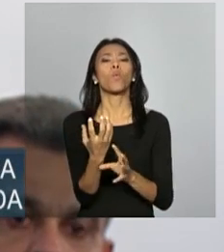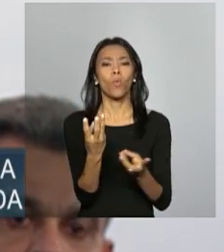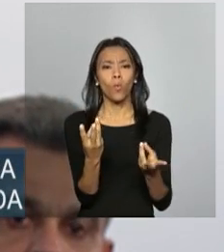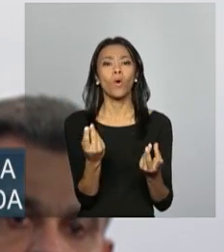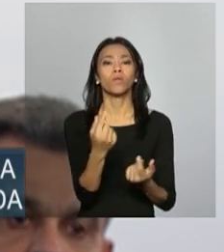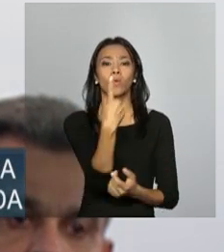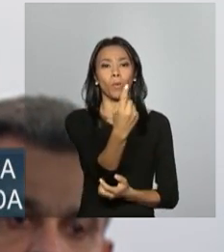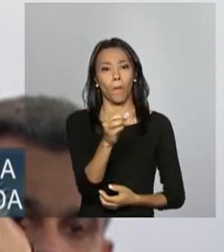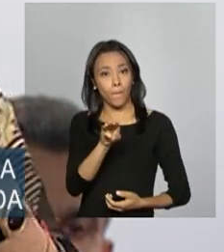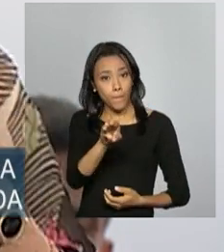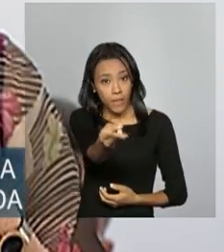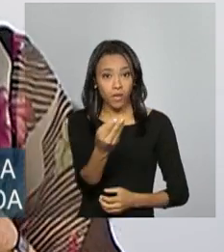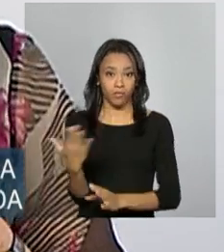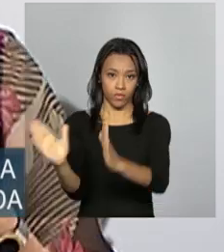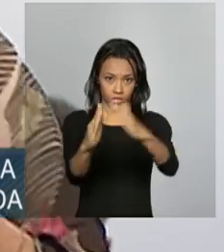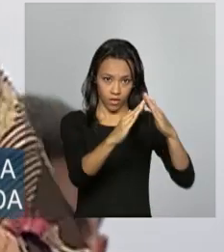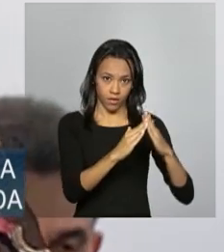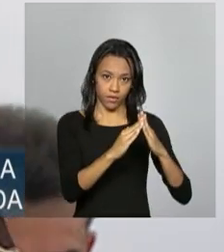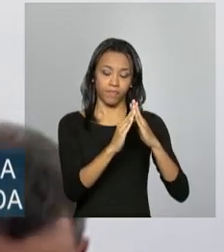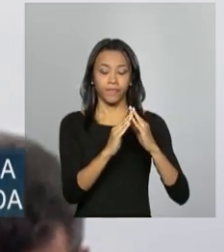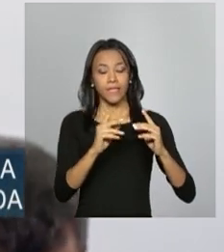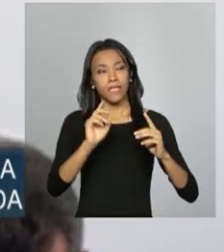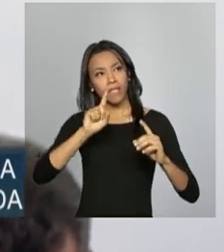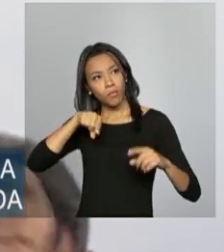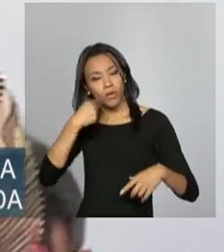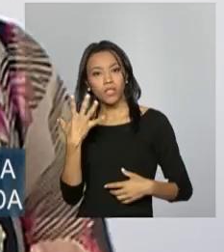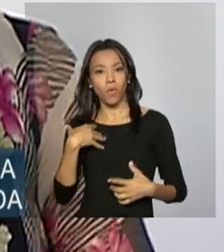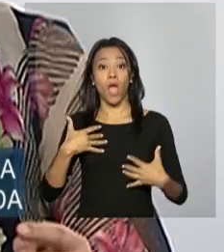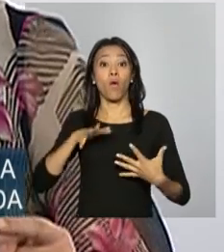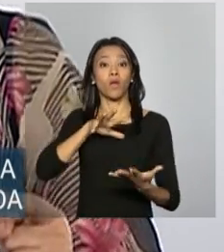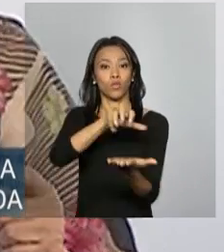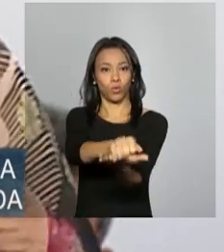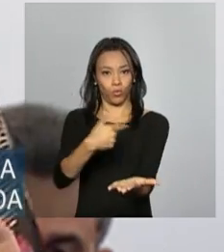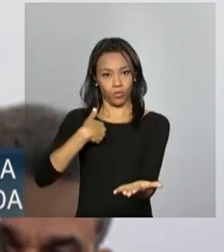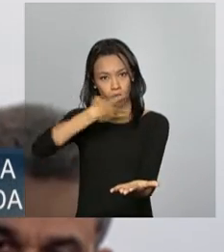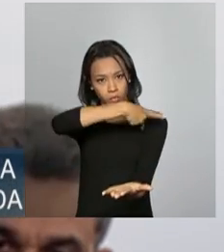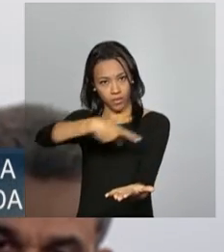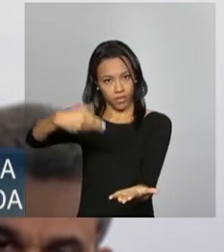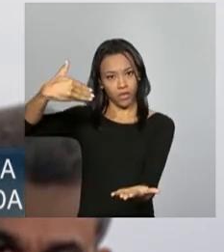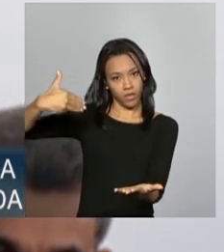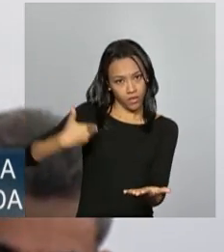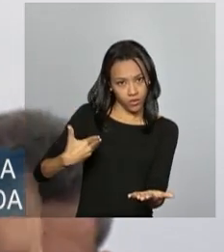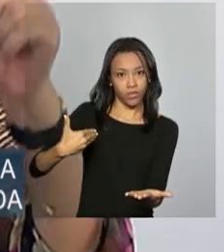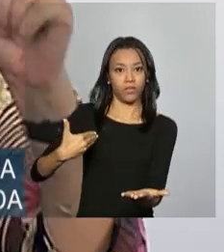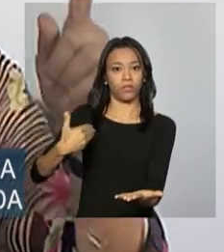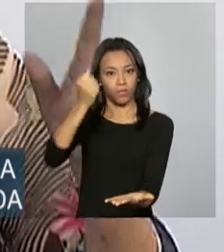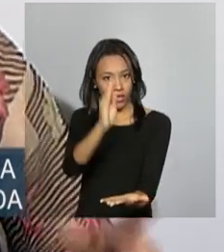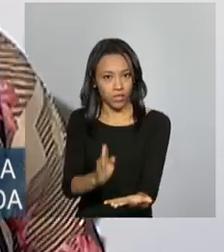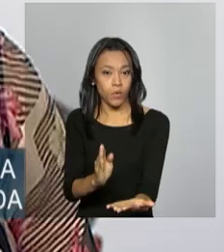moradias. Aí eu virei presidente da República e nós fizemos mais